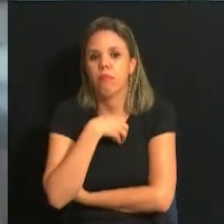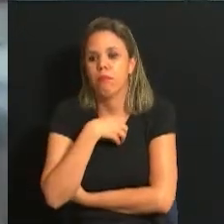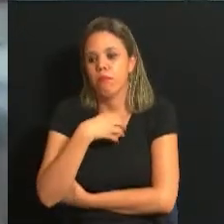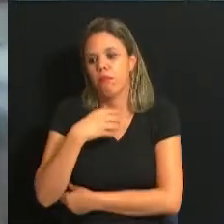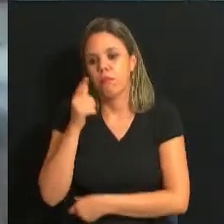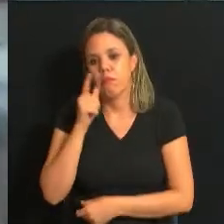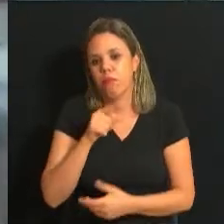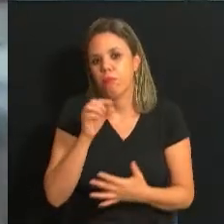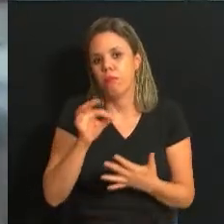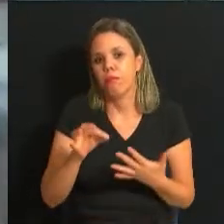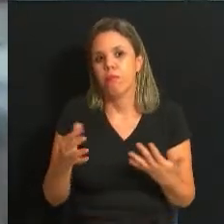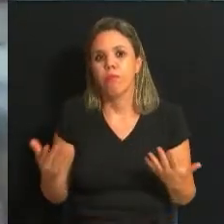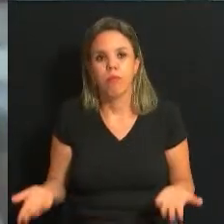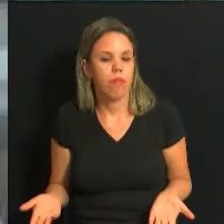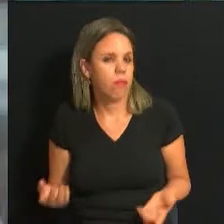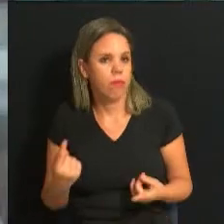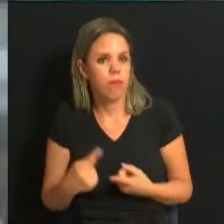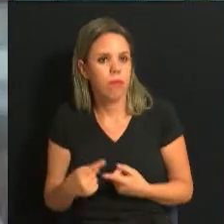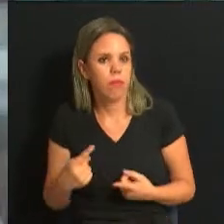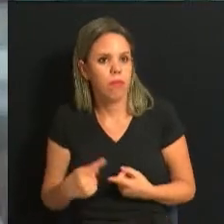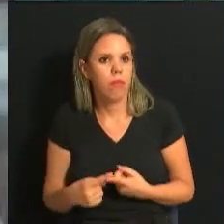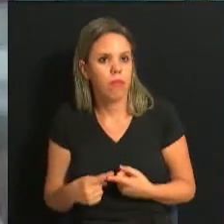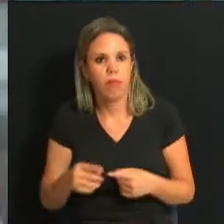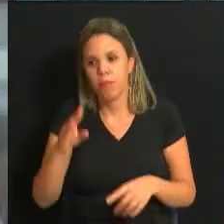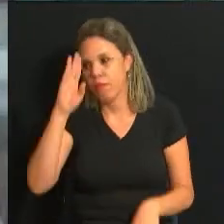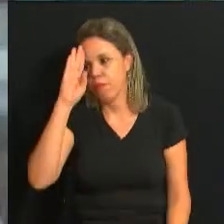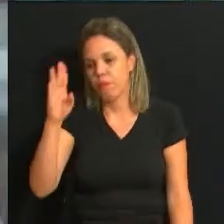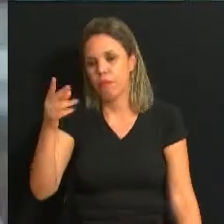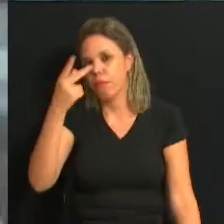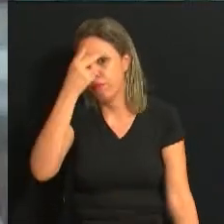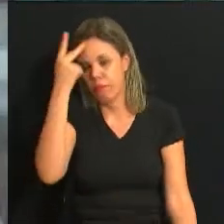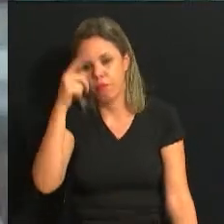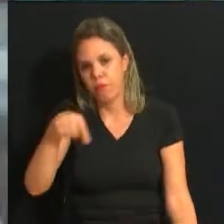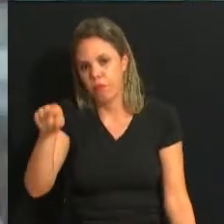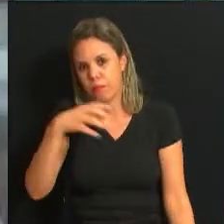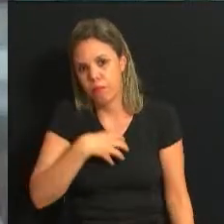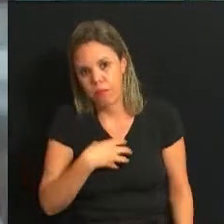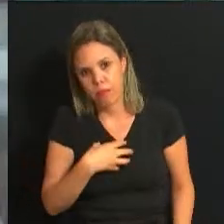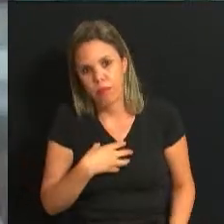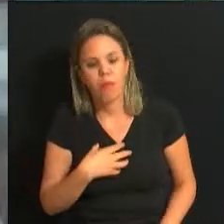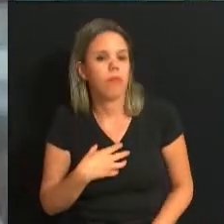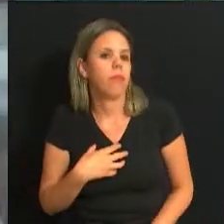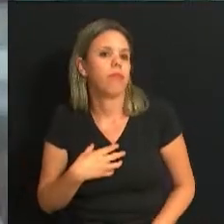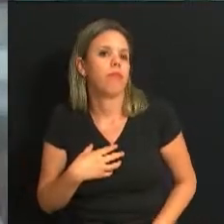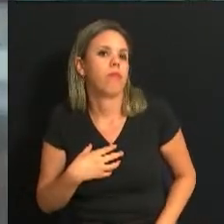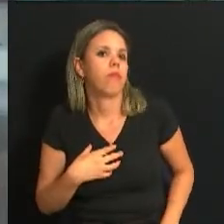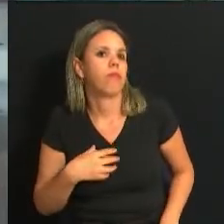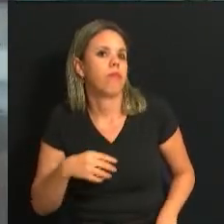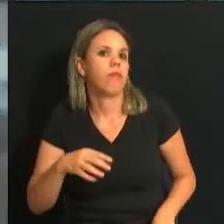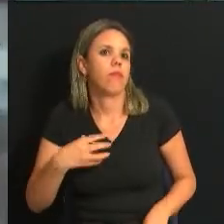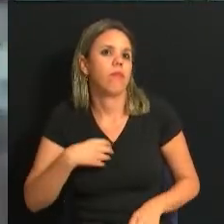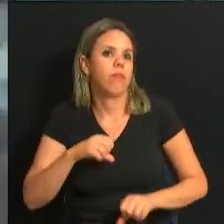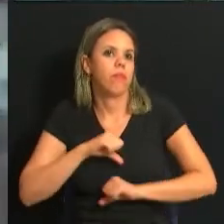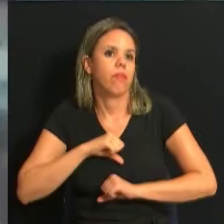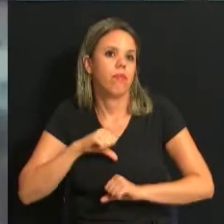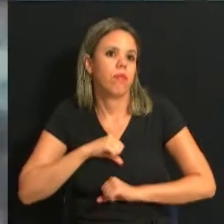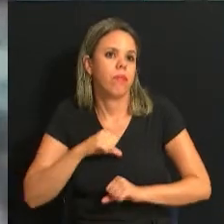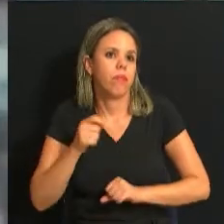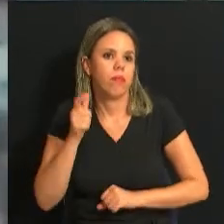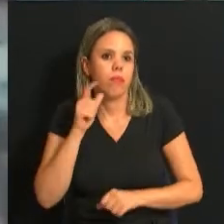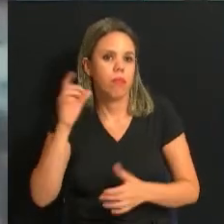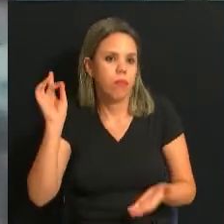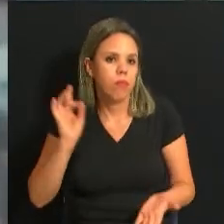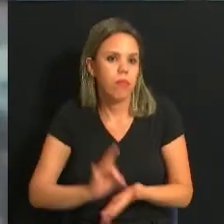aquilo outro, porque para eu me destacar, alguém precisa ser inferior a mim, para eu conseguir me